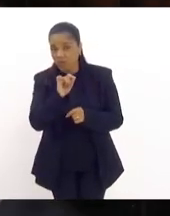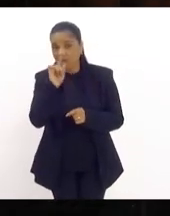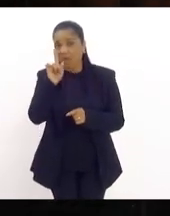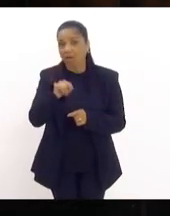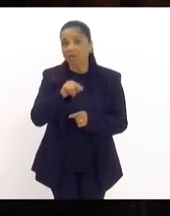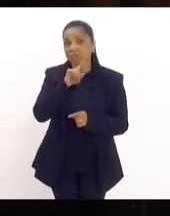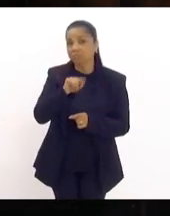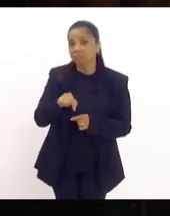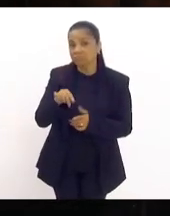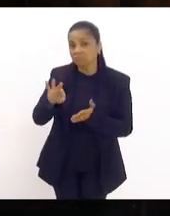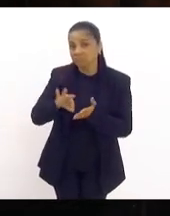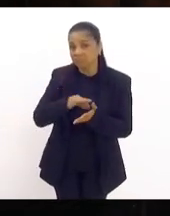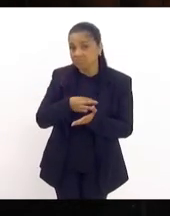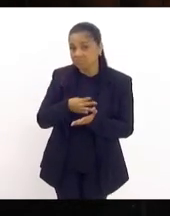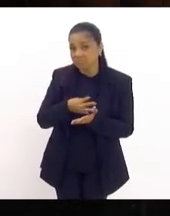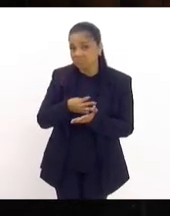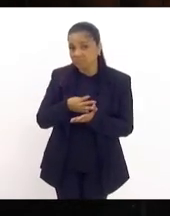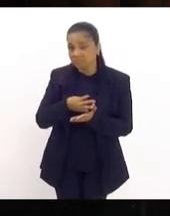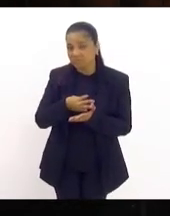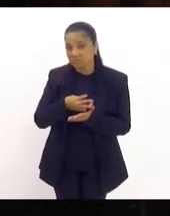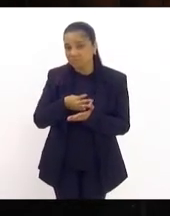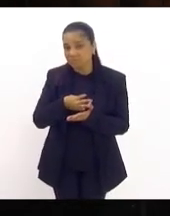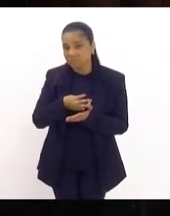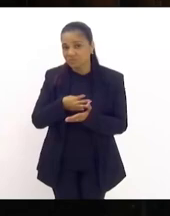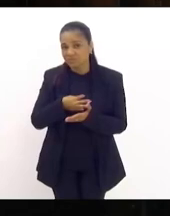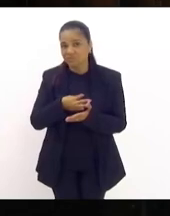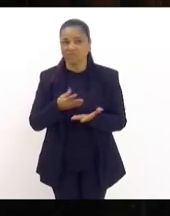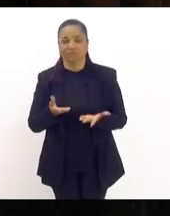desativadas. E apenas